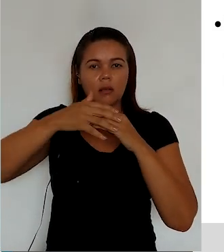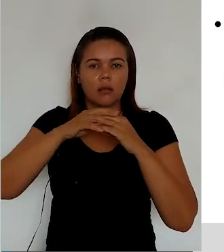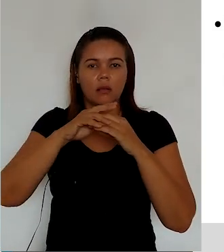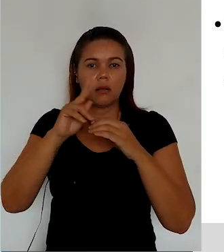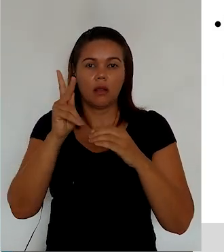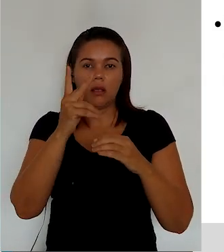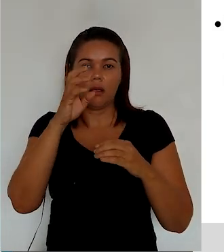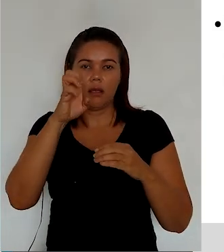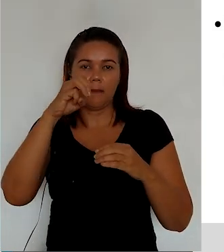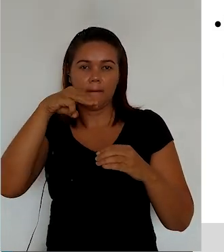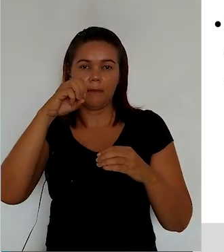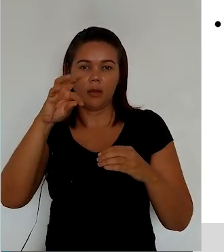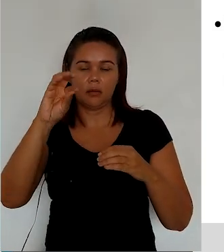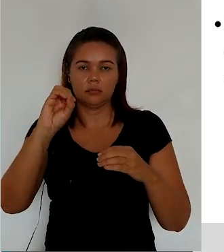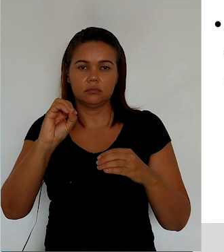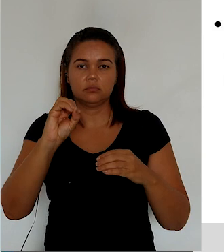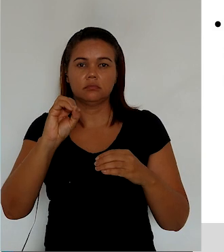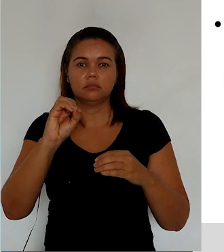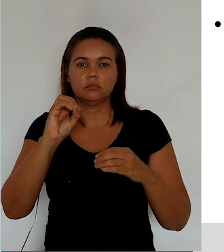hematoencefálica.